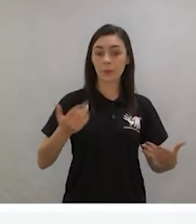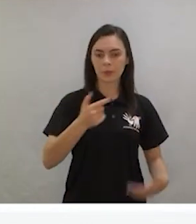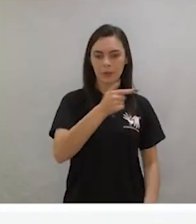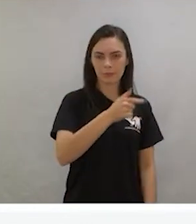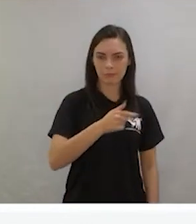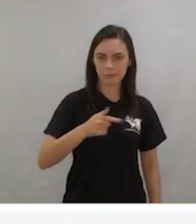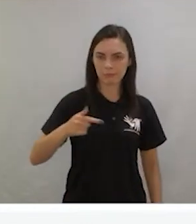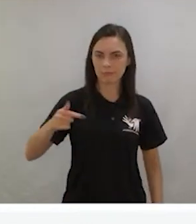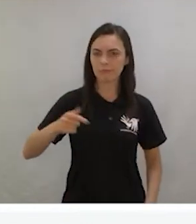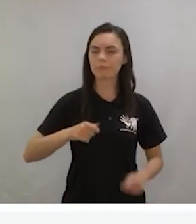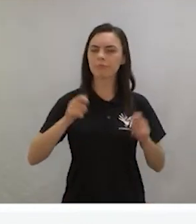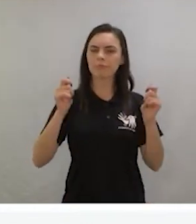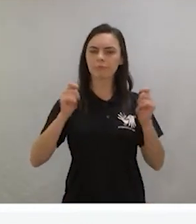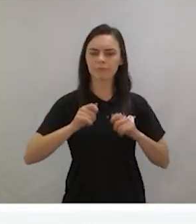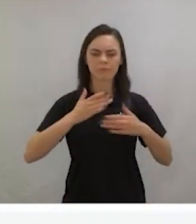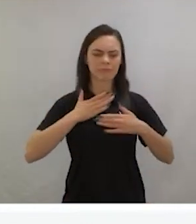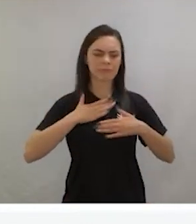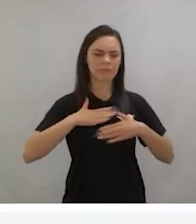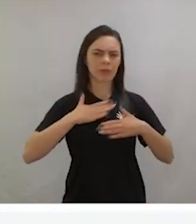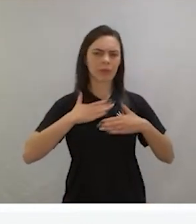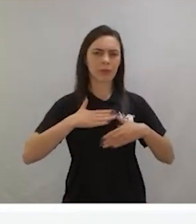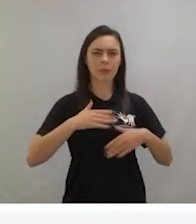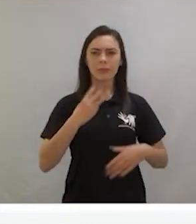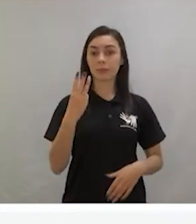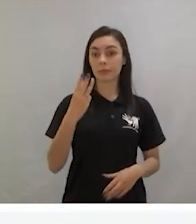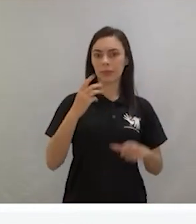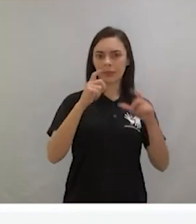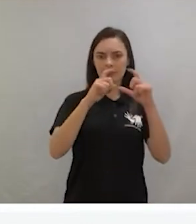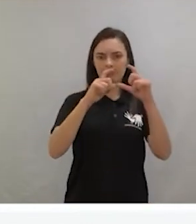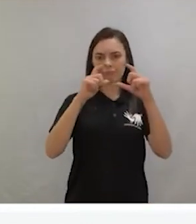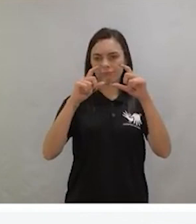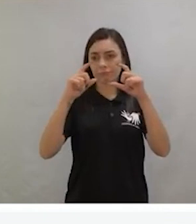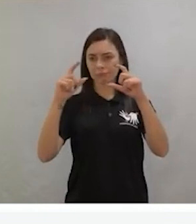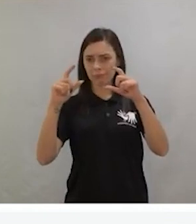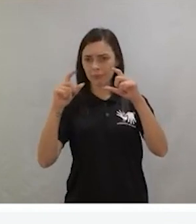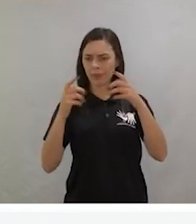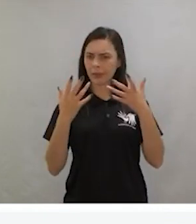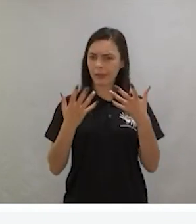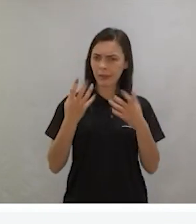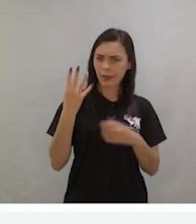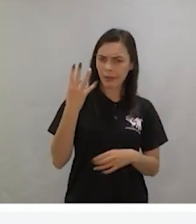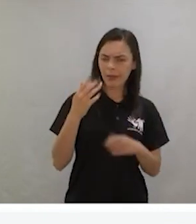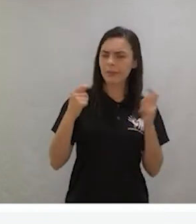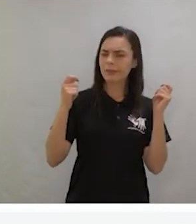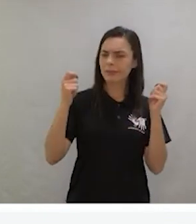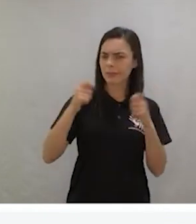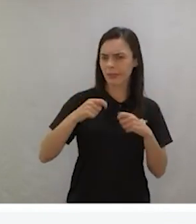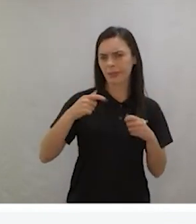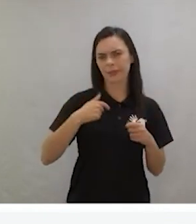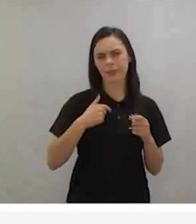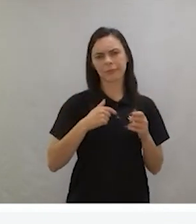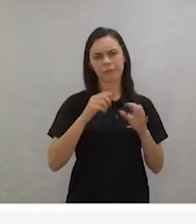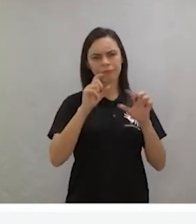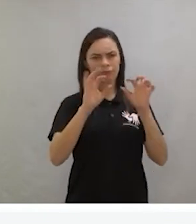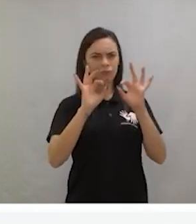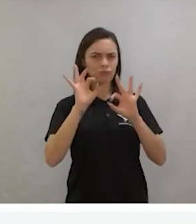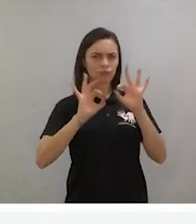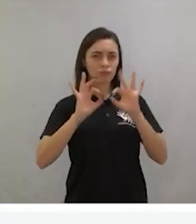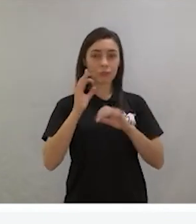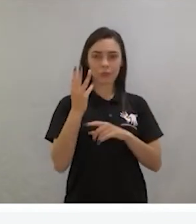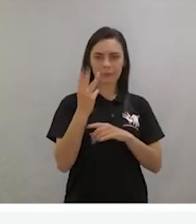semana e vocês podem fazer isso com bastante calma. 3 quadrinhos. Se quiserem também 4, mas aqui eu fiz o desenho de 3 para